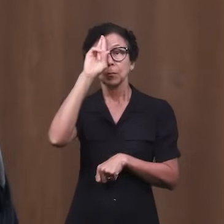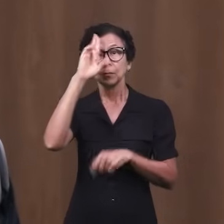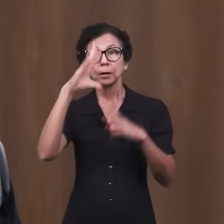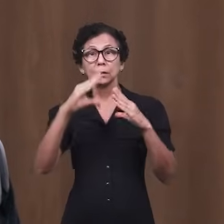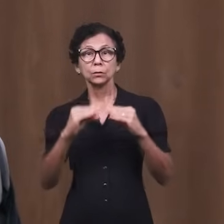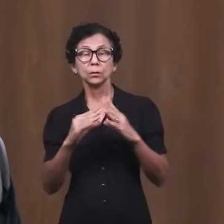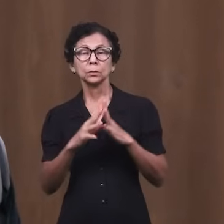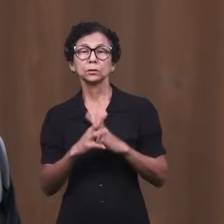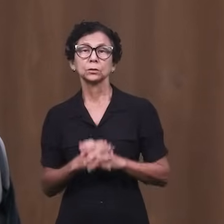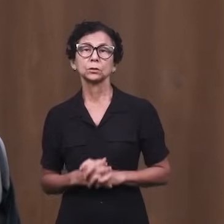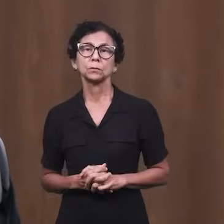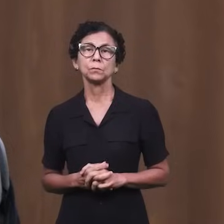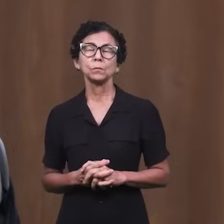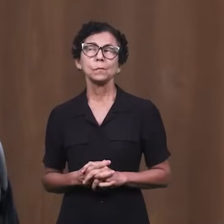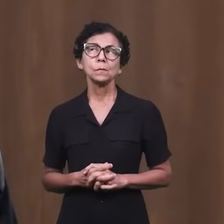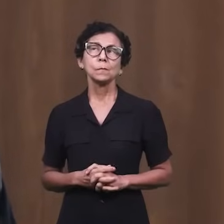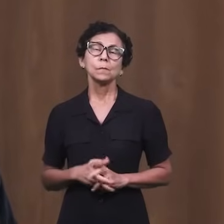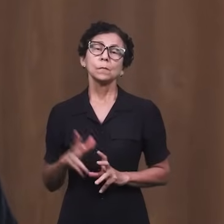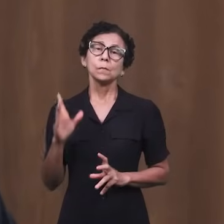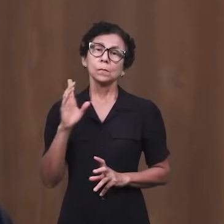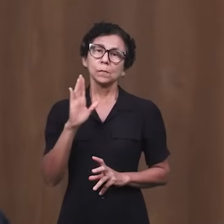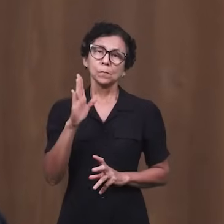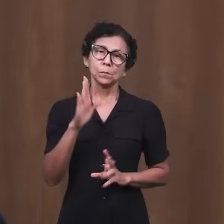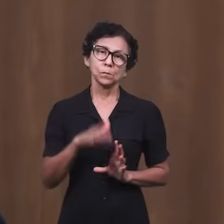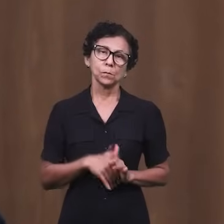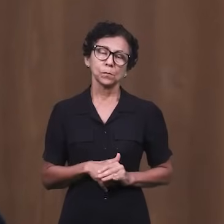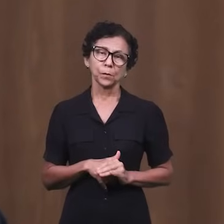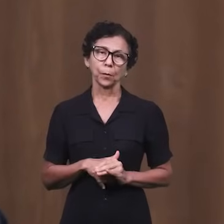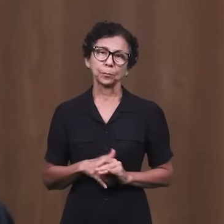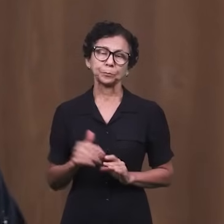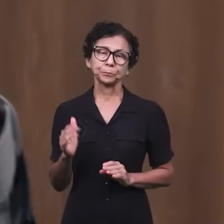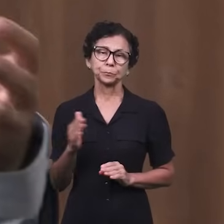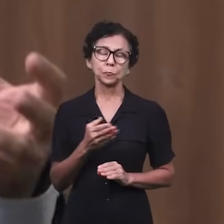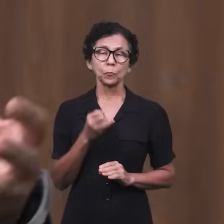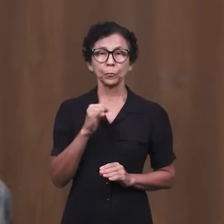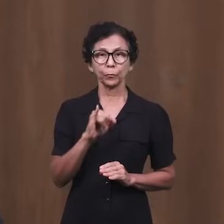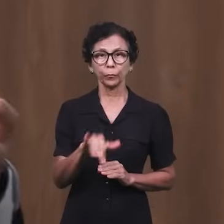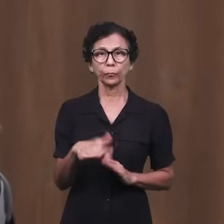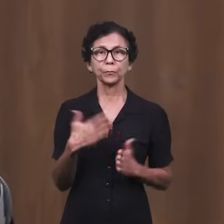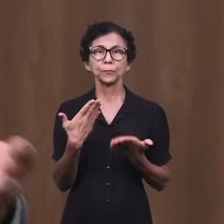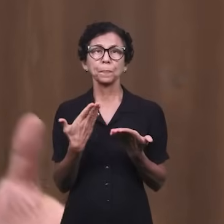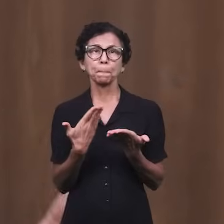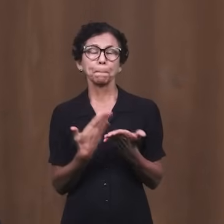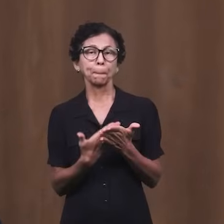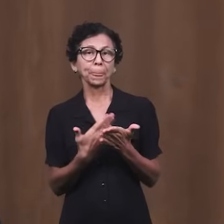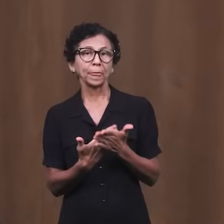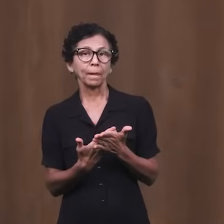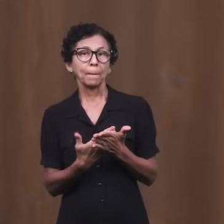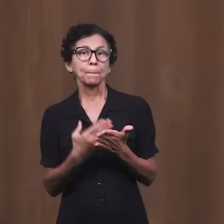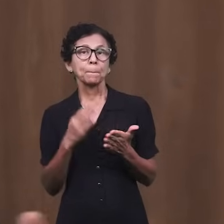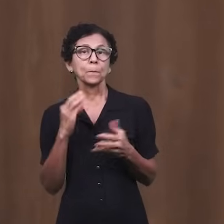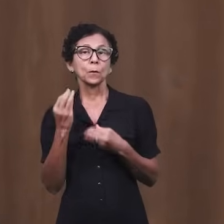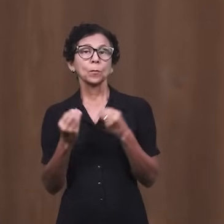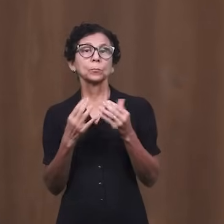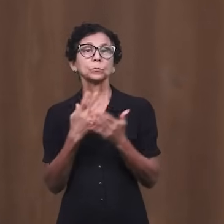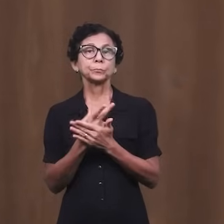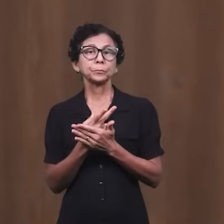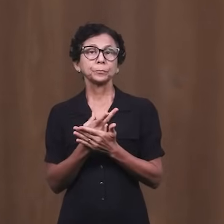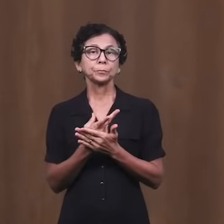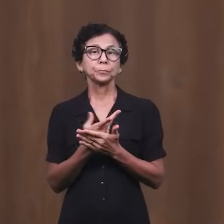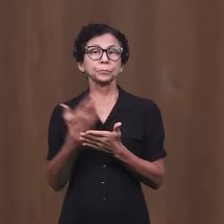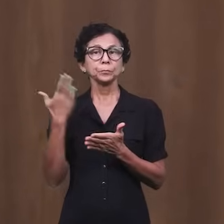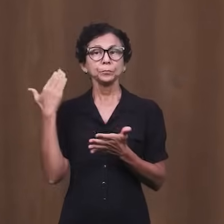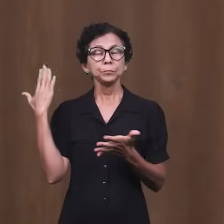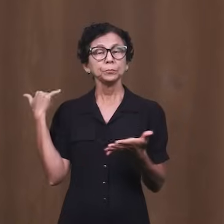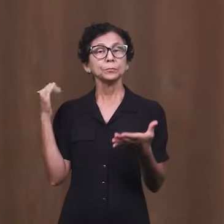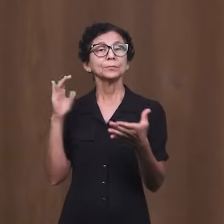entender por exemplo como é que era a o funcionamento de um casamento naquela época por isso que